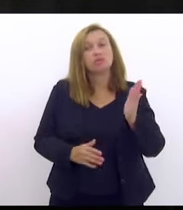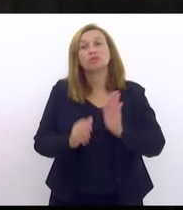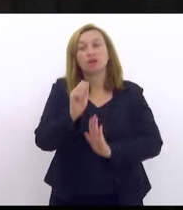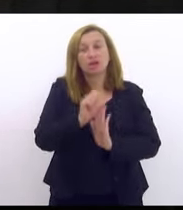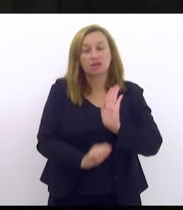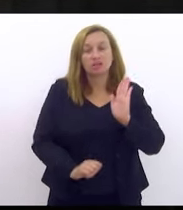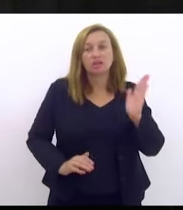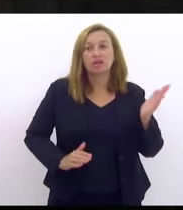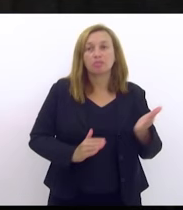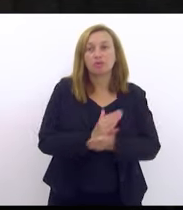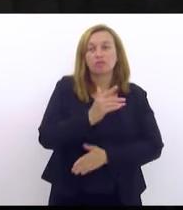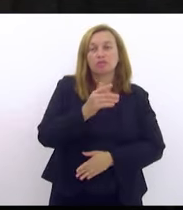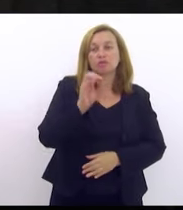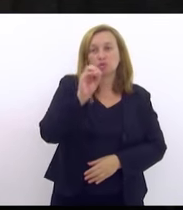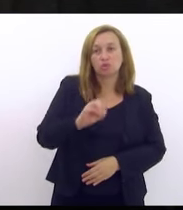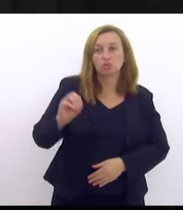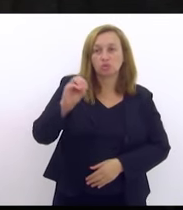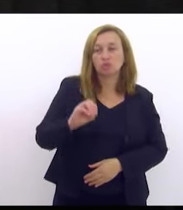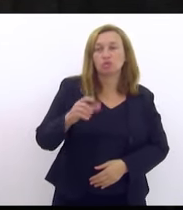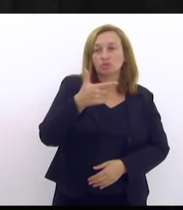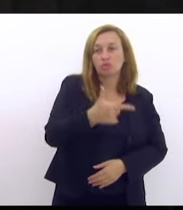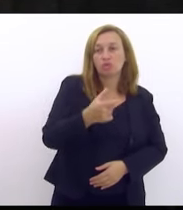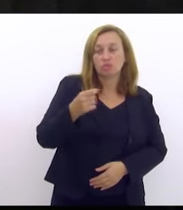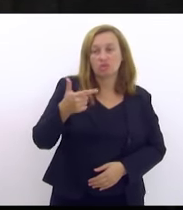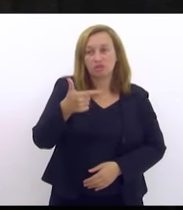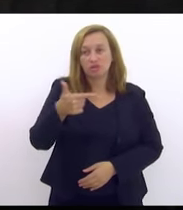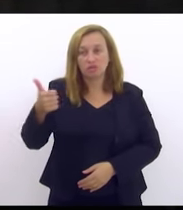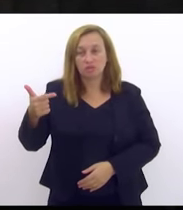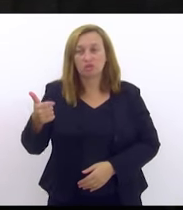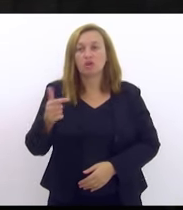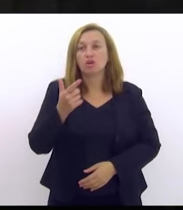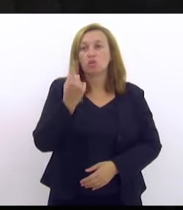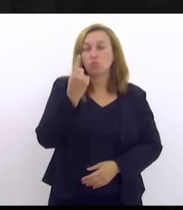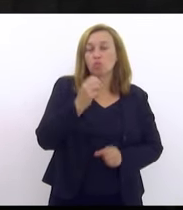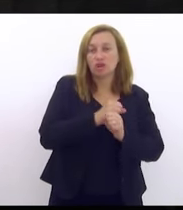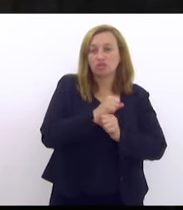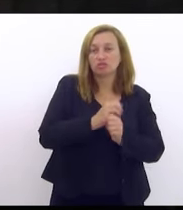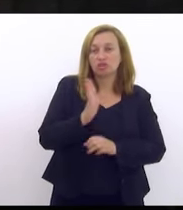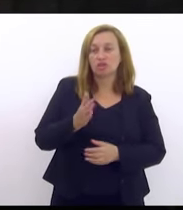de 22 por essa casa. Já fez um ano.